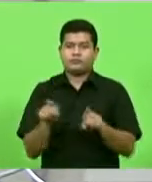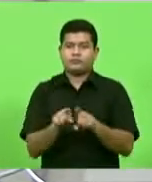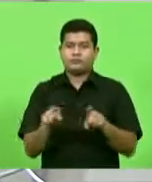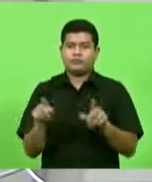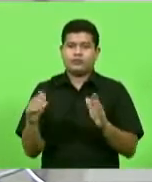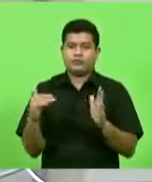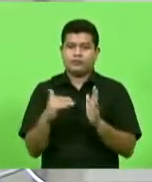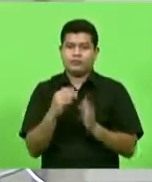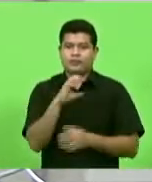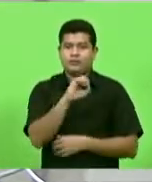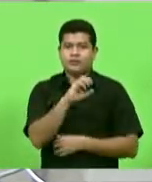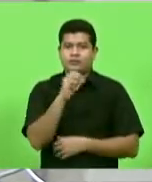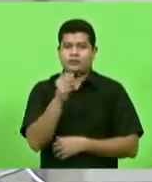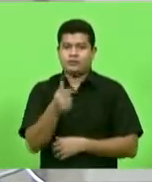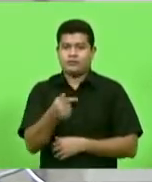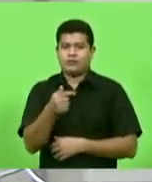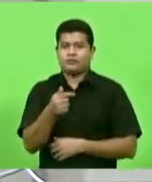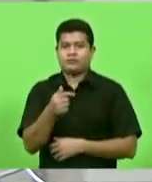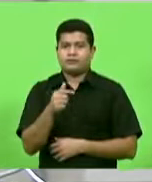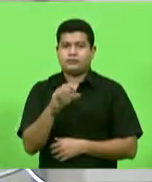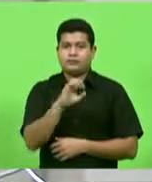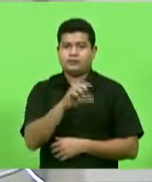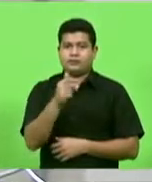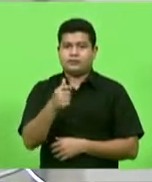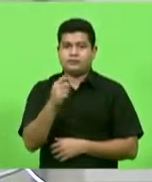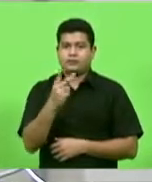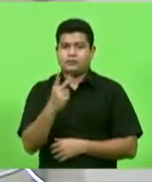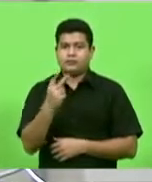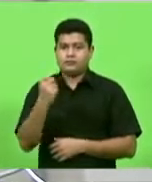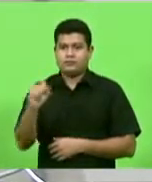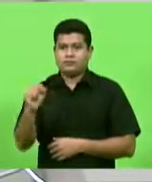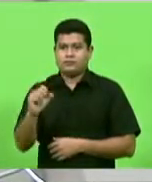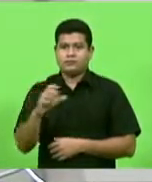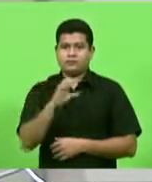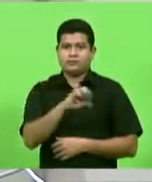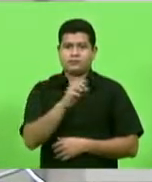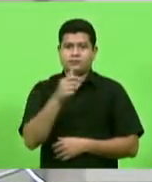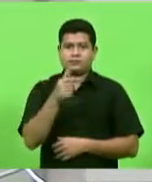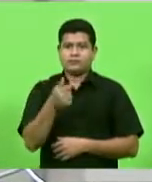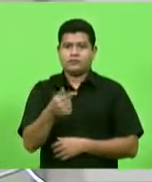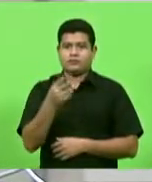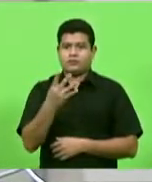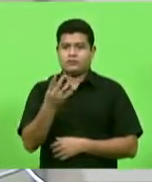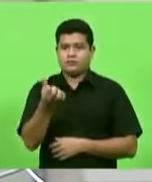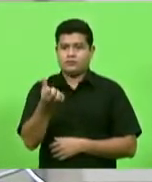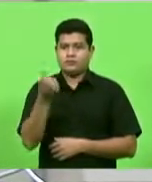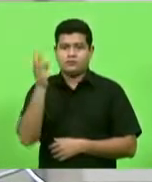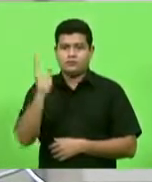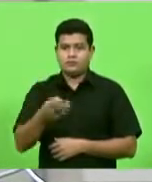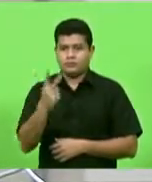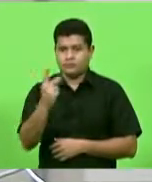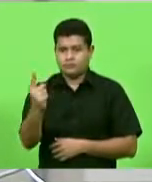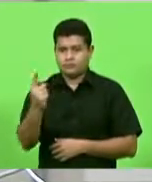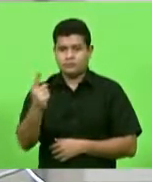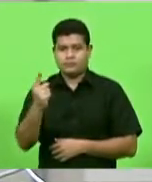-0726, 0728-0746-2021.